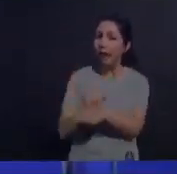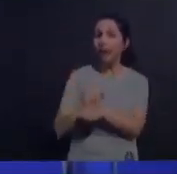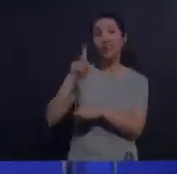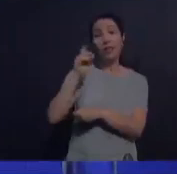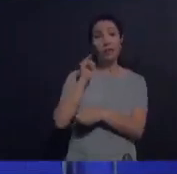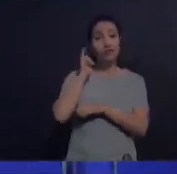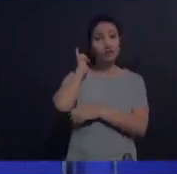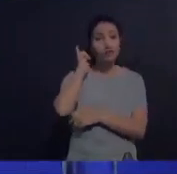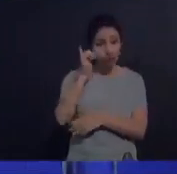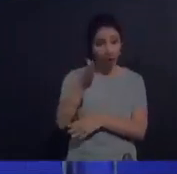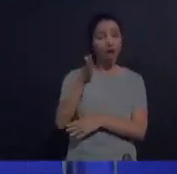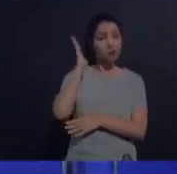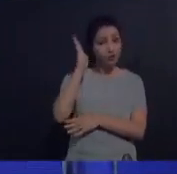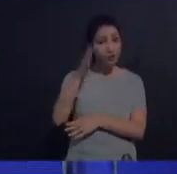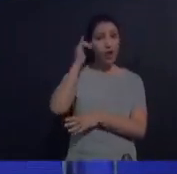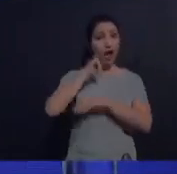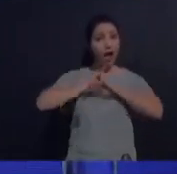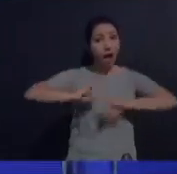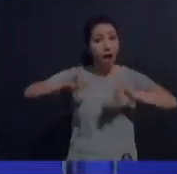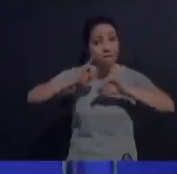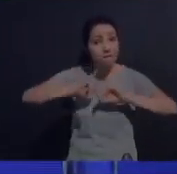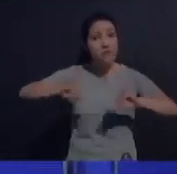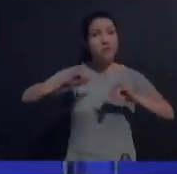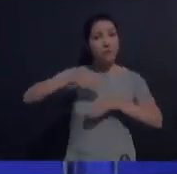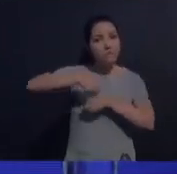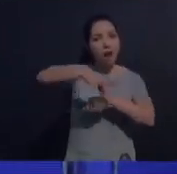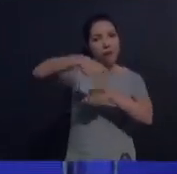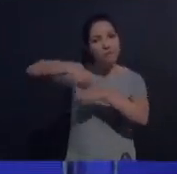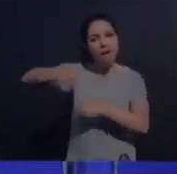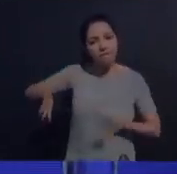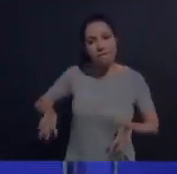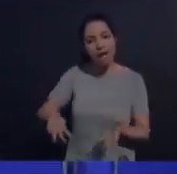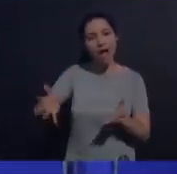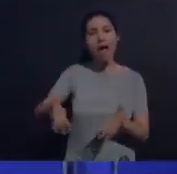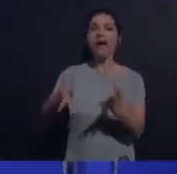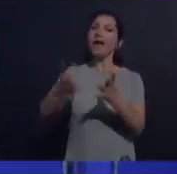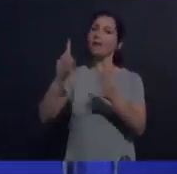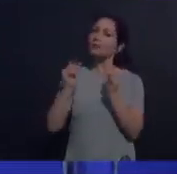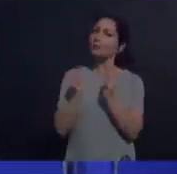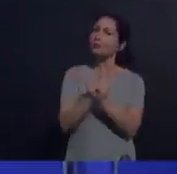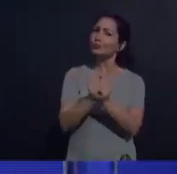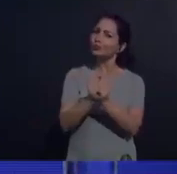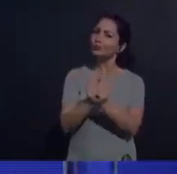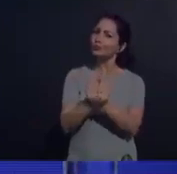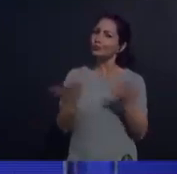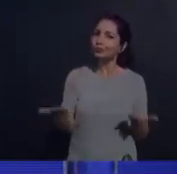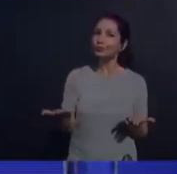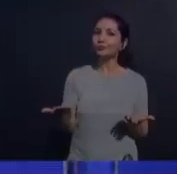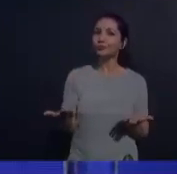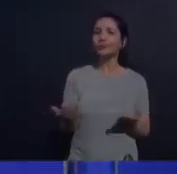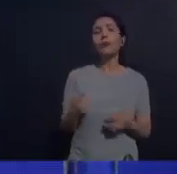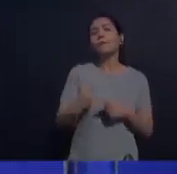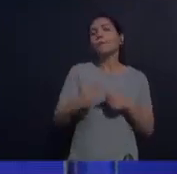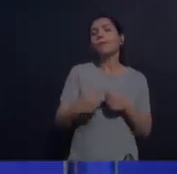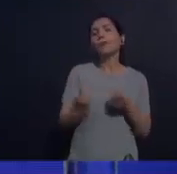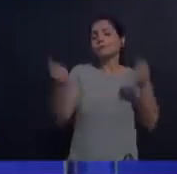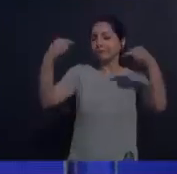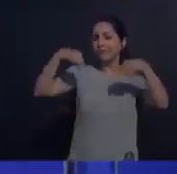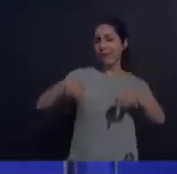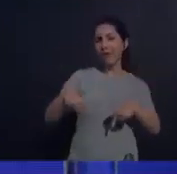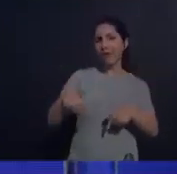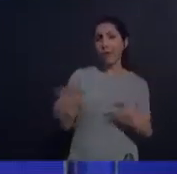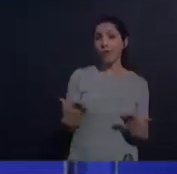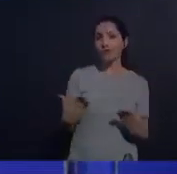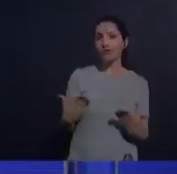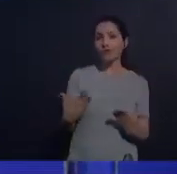palavra vai que eu sou com você não temas eu sou antigo só porque você vê que hoje pra